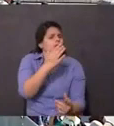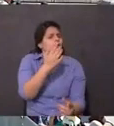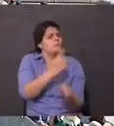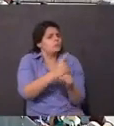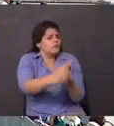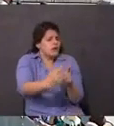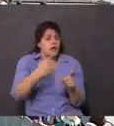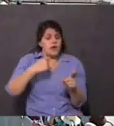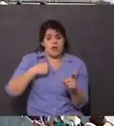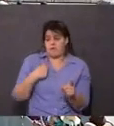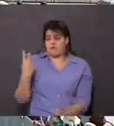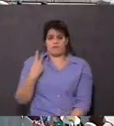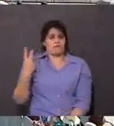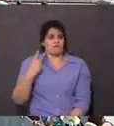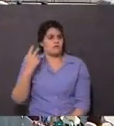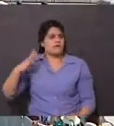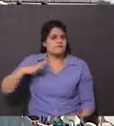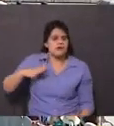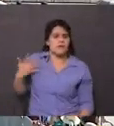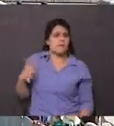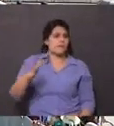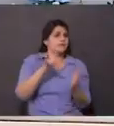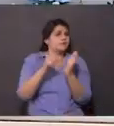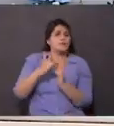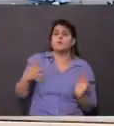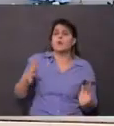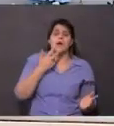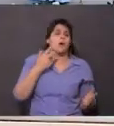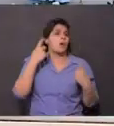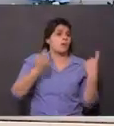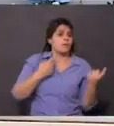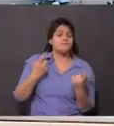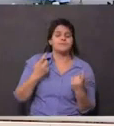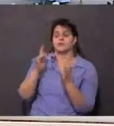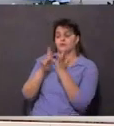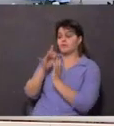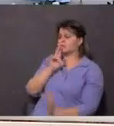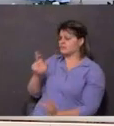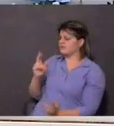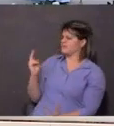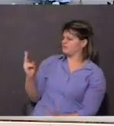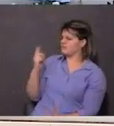angustiados. Él les contestó: ¿Por qué me buscabais?